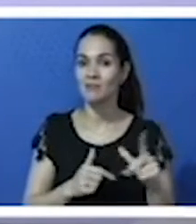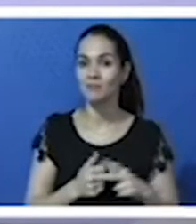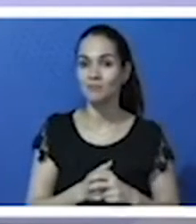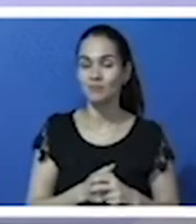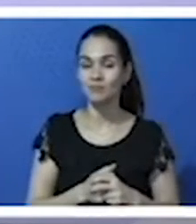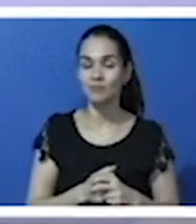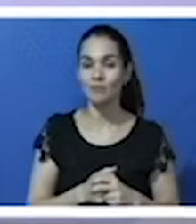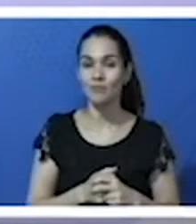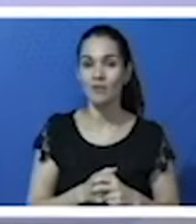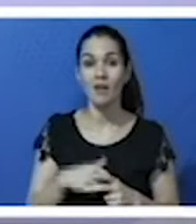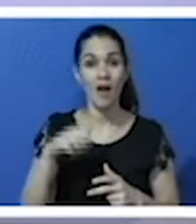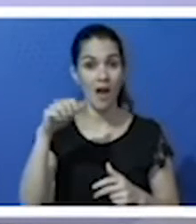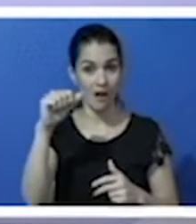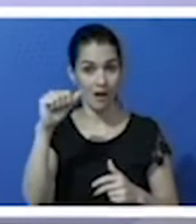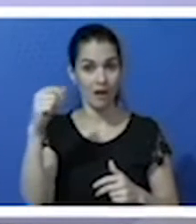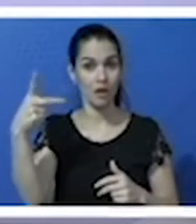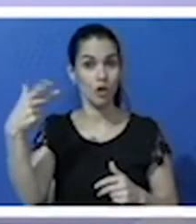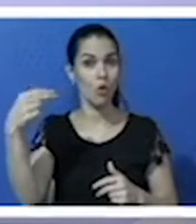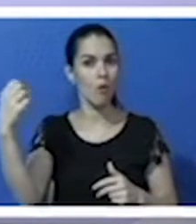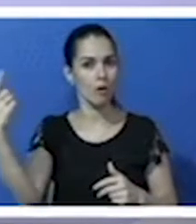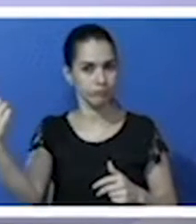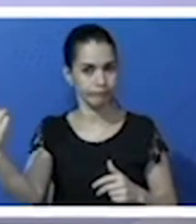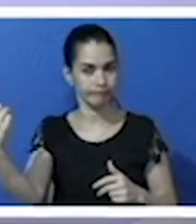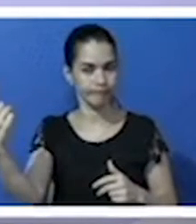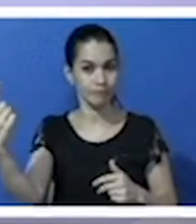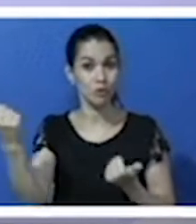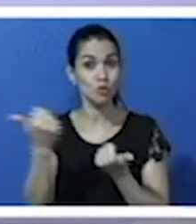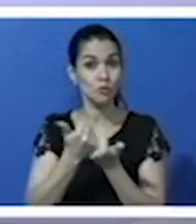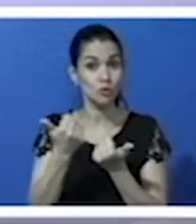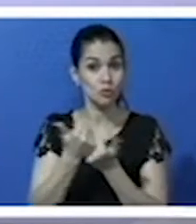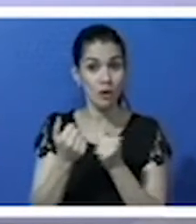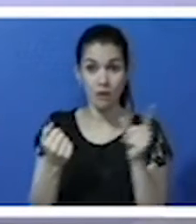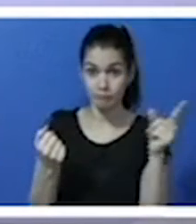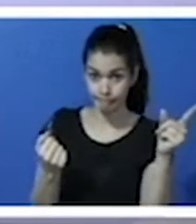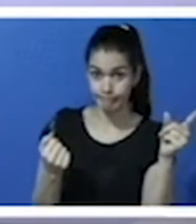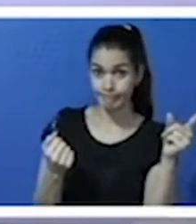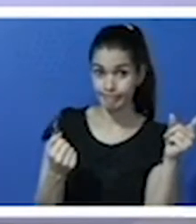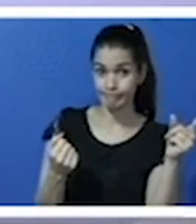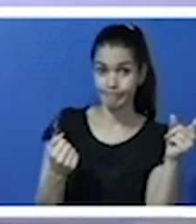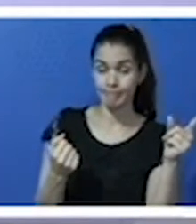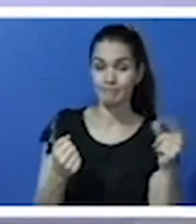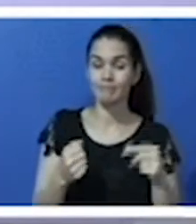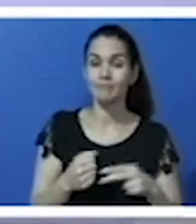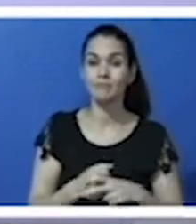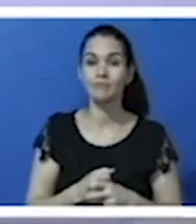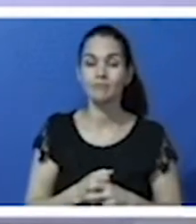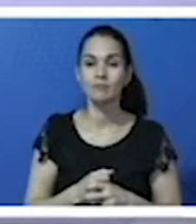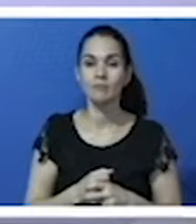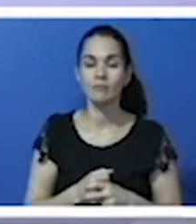os coeficientes, ó, o a é igual a 1, que está antes da letra ao quadrado.